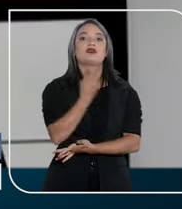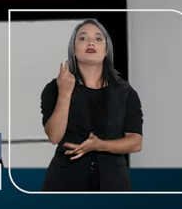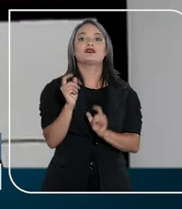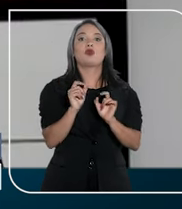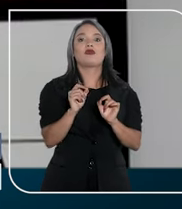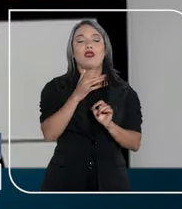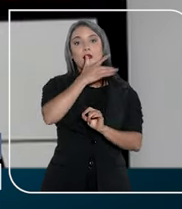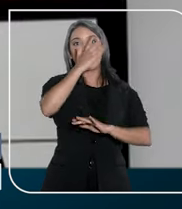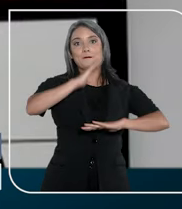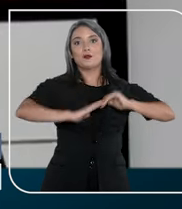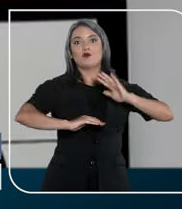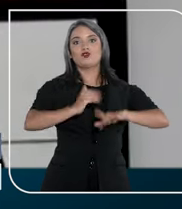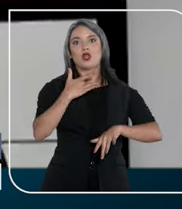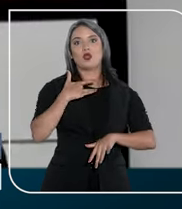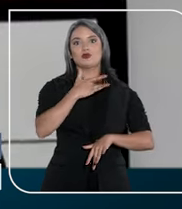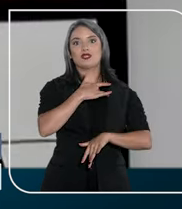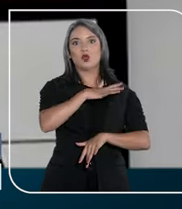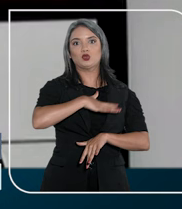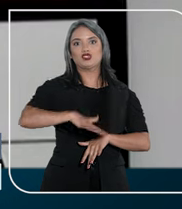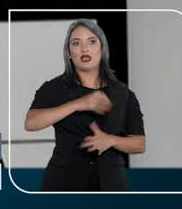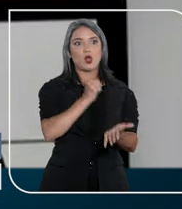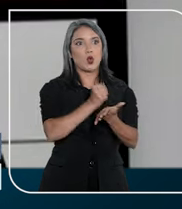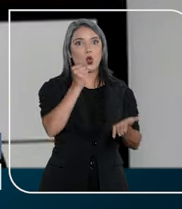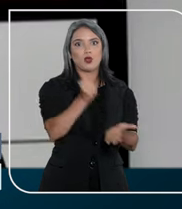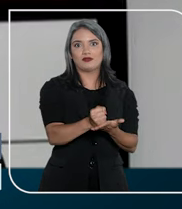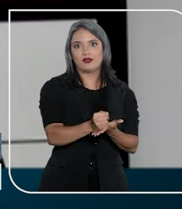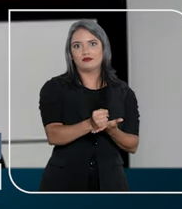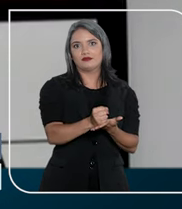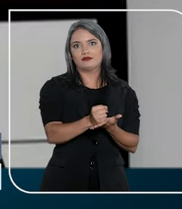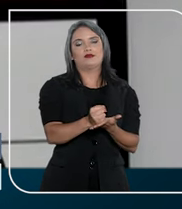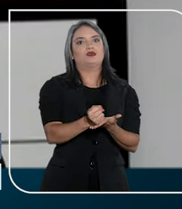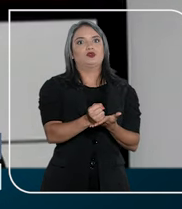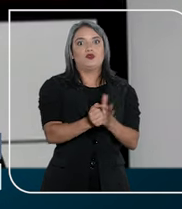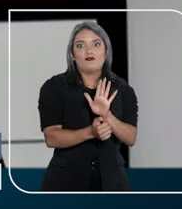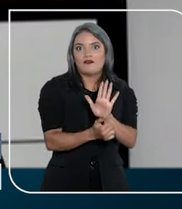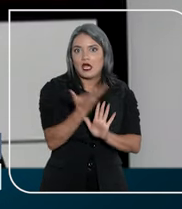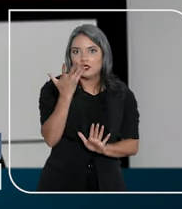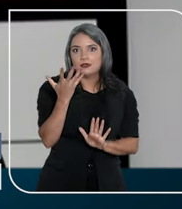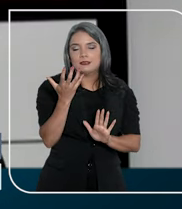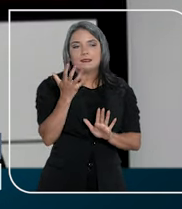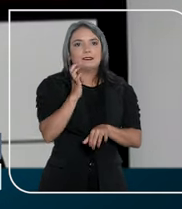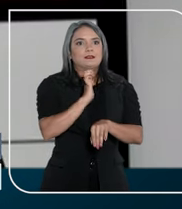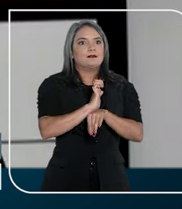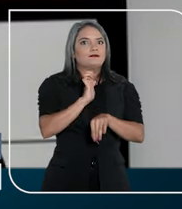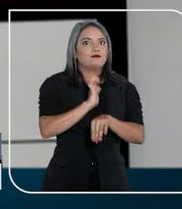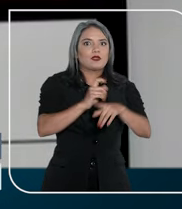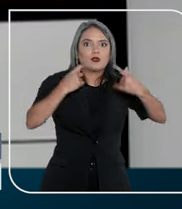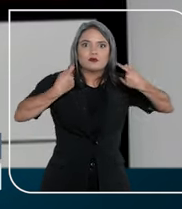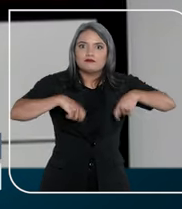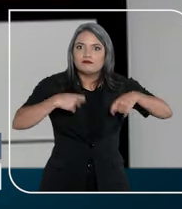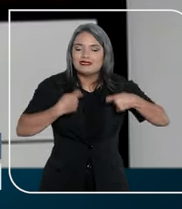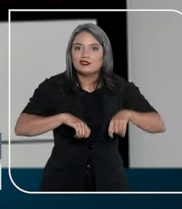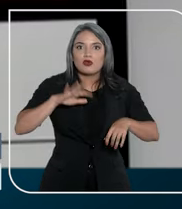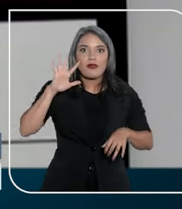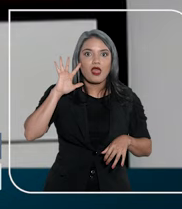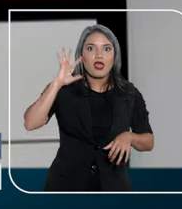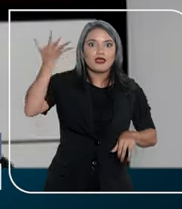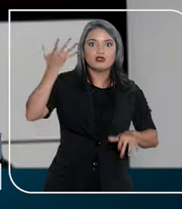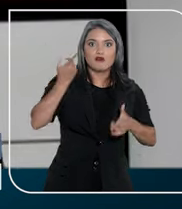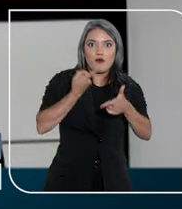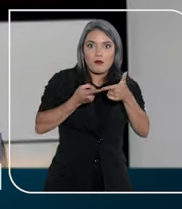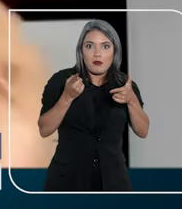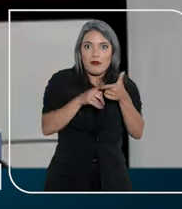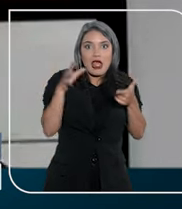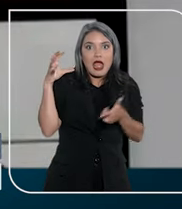profissionais da área de saúde, enfermeiros, médicos. Então, o estado, buscando a finalidade pública, no